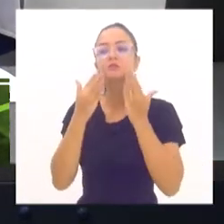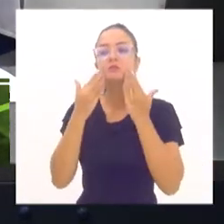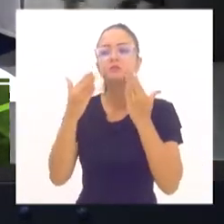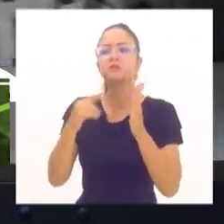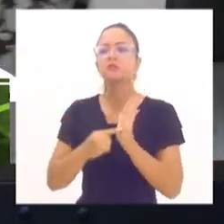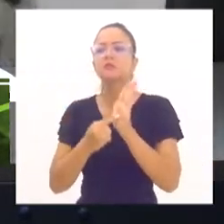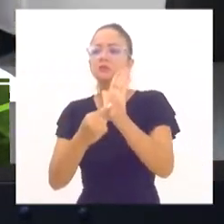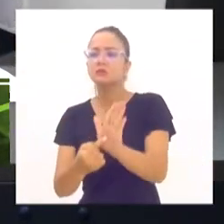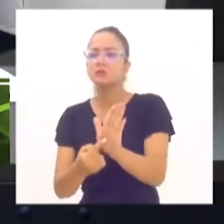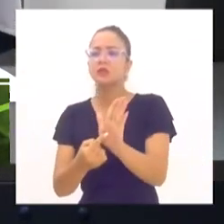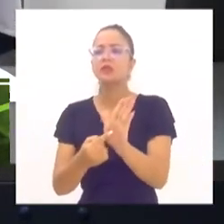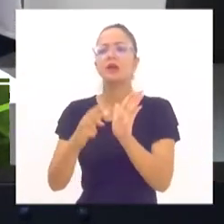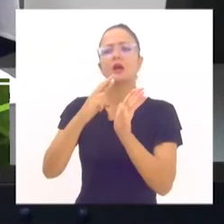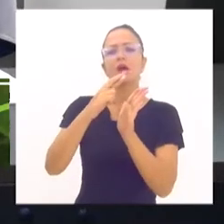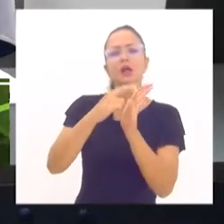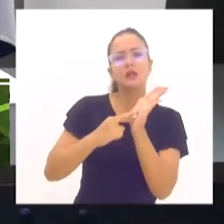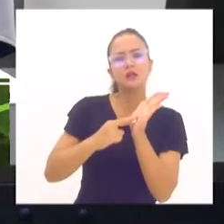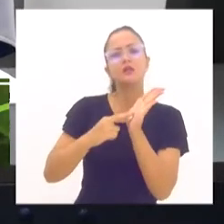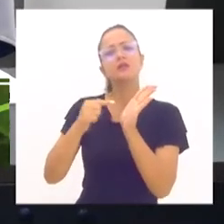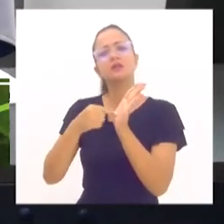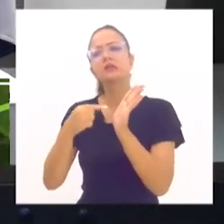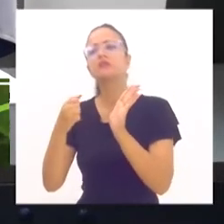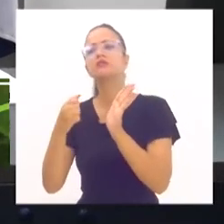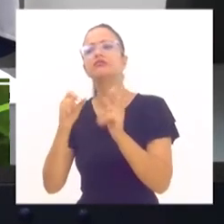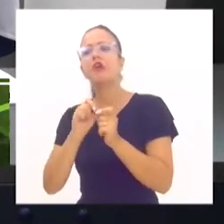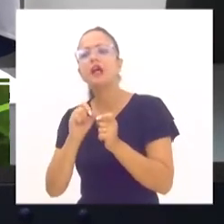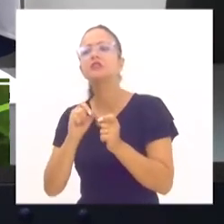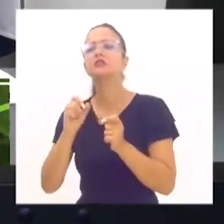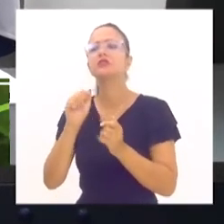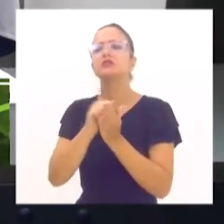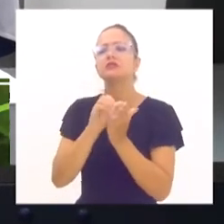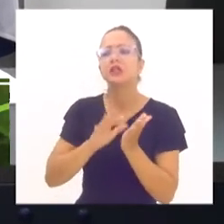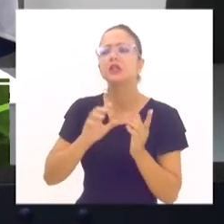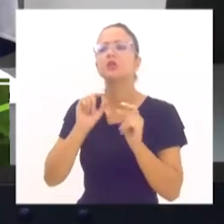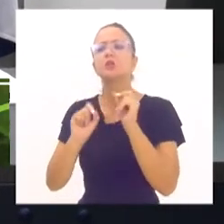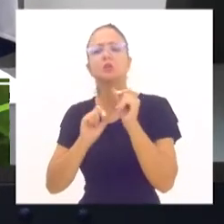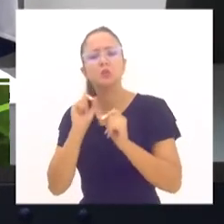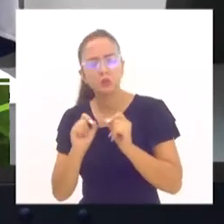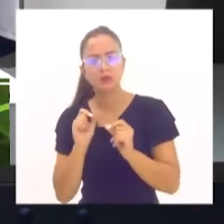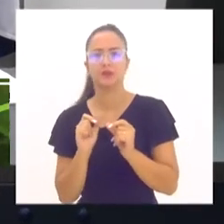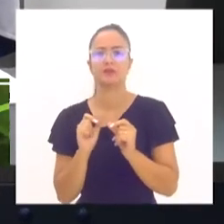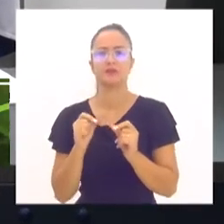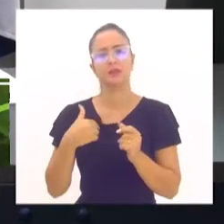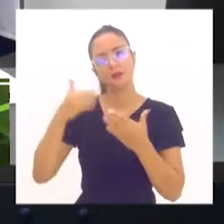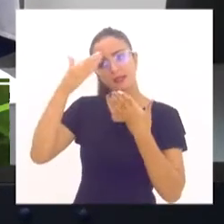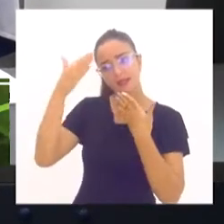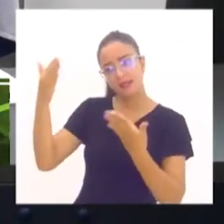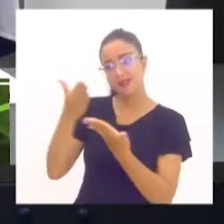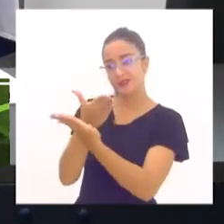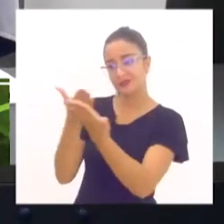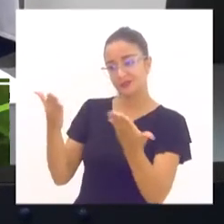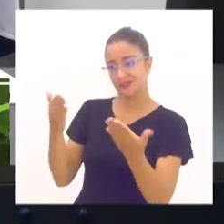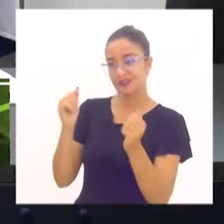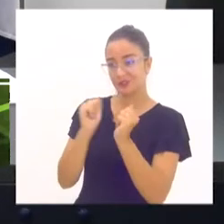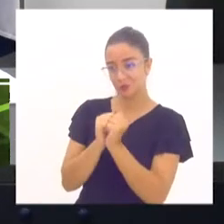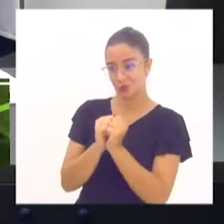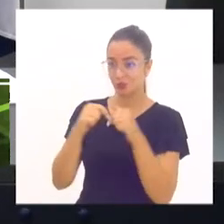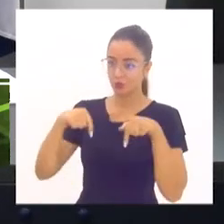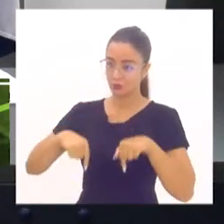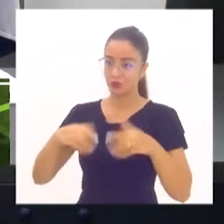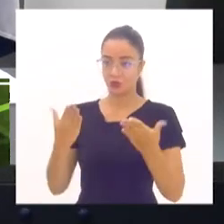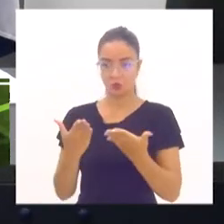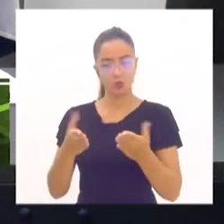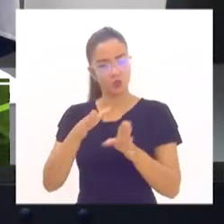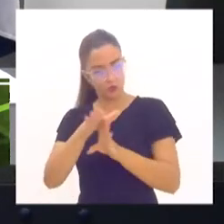agradeço a presença de todos os membros do Conselho Estadual de Educação que estão aqui presentes conosco. Eu agradeço a presença de todos